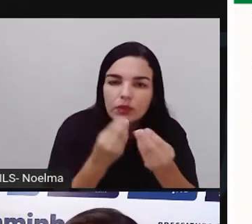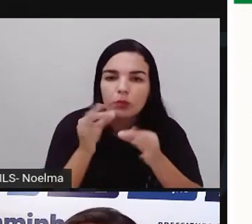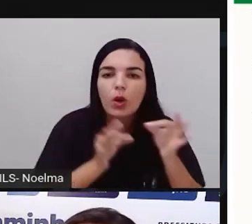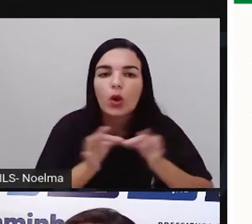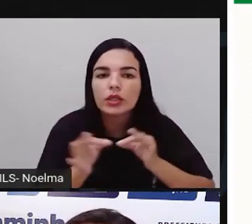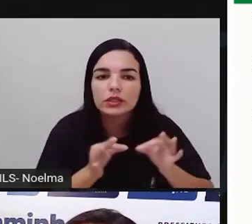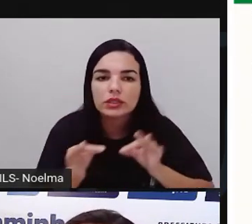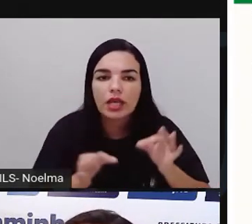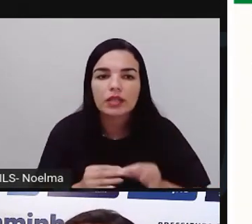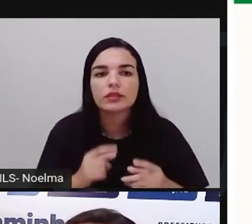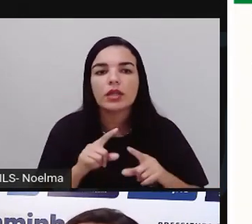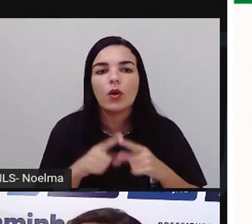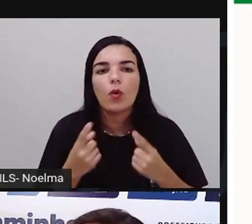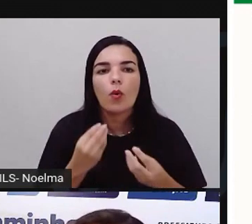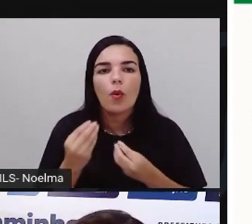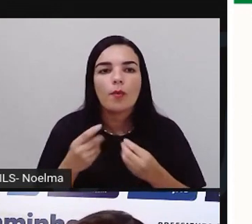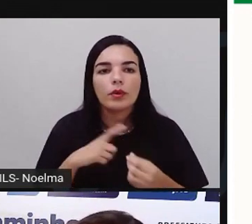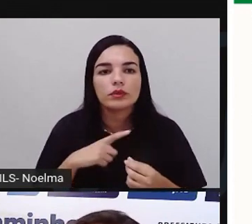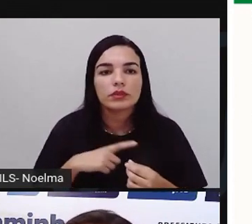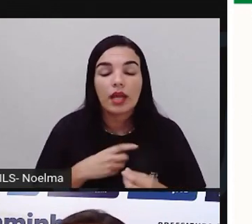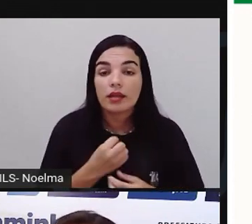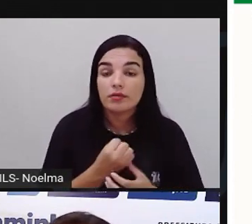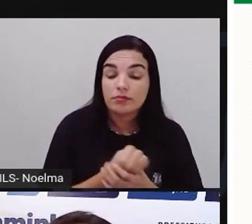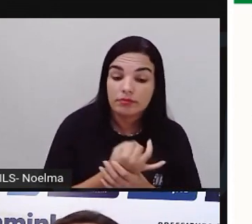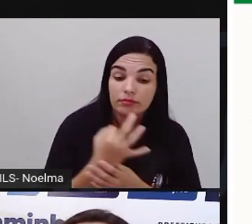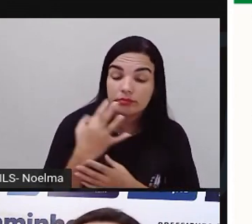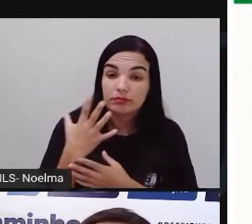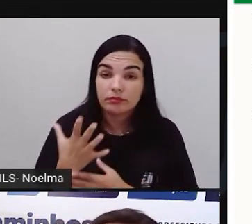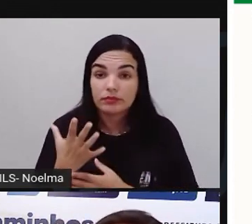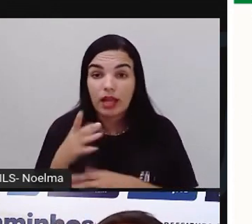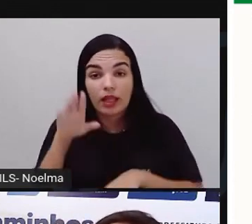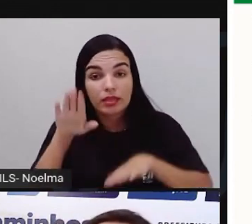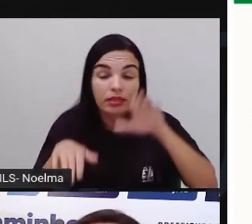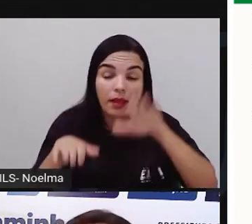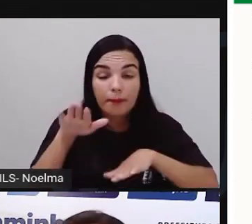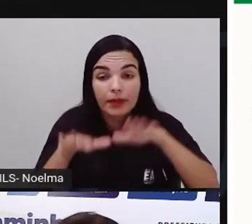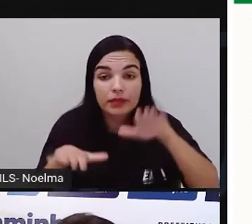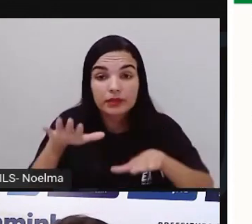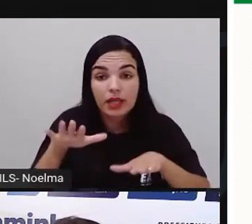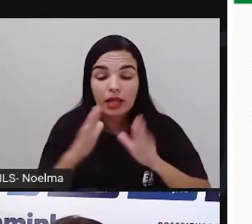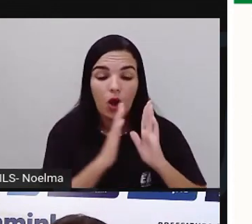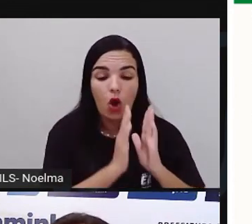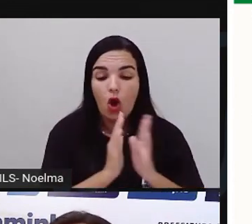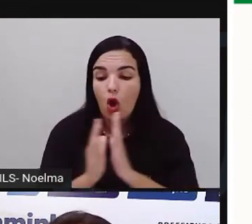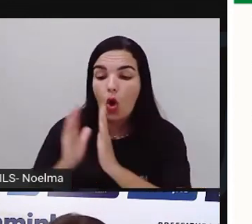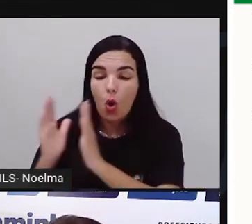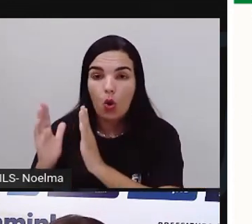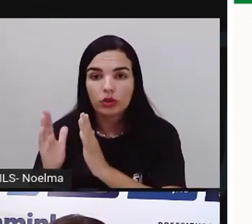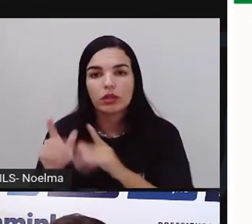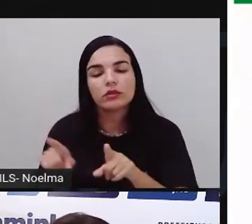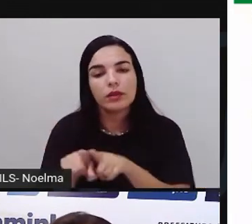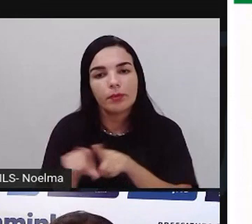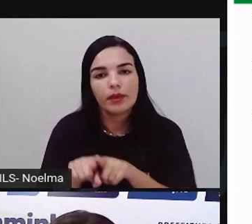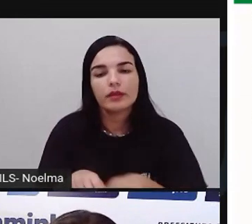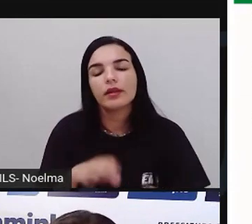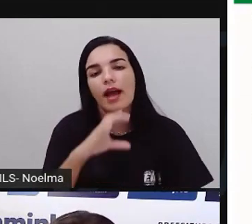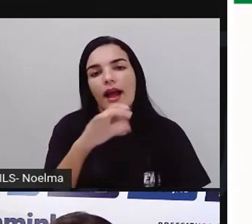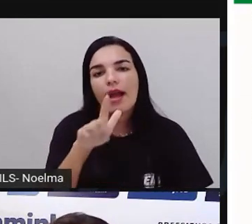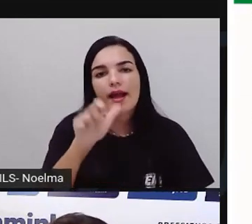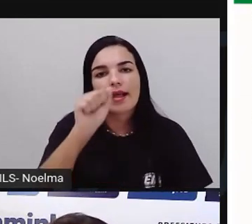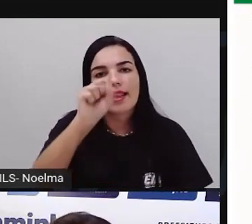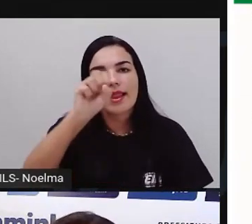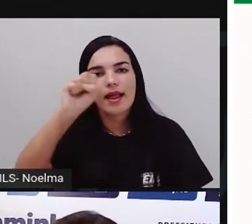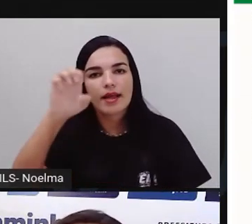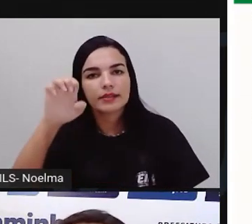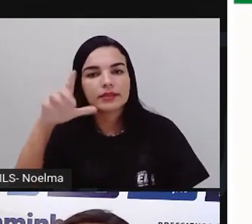organizado e como ele possui valores aí que vai depender da ordem e da classe que ele está ocupando.